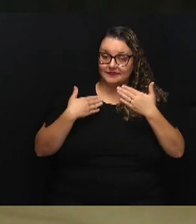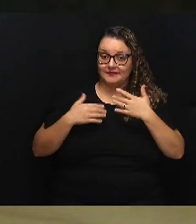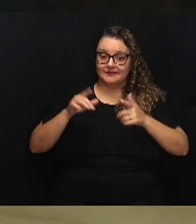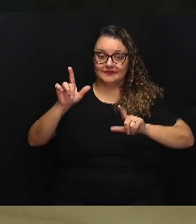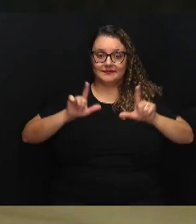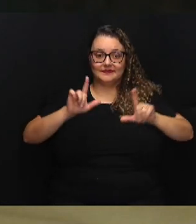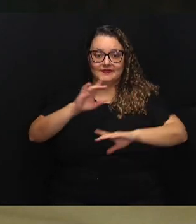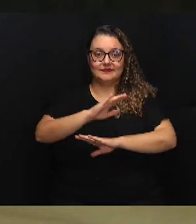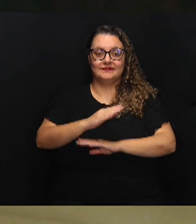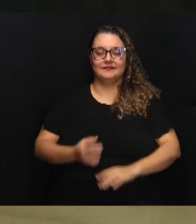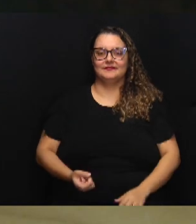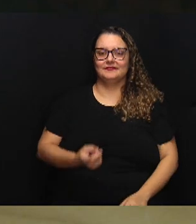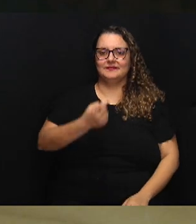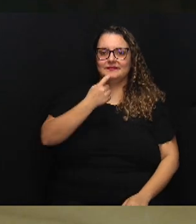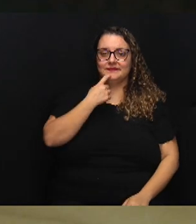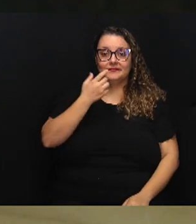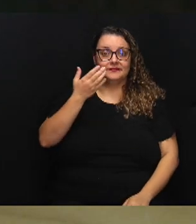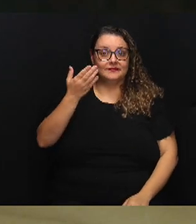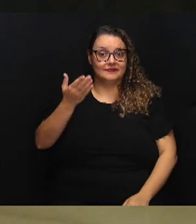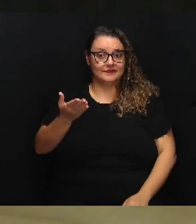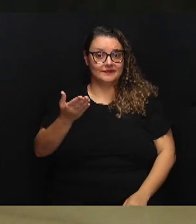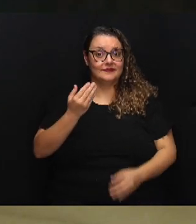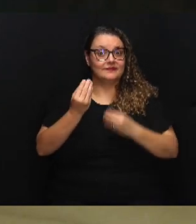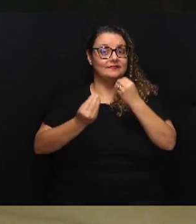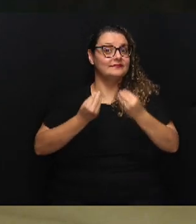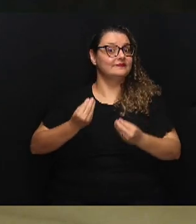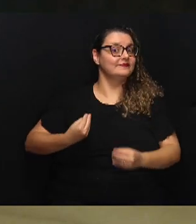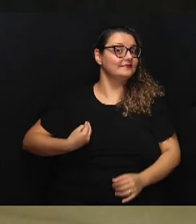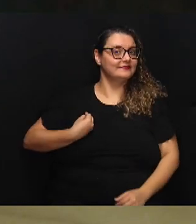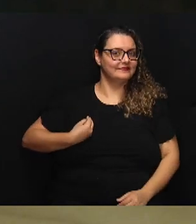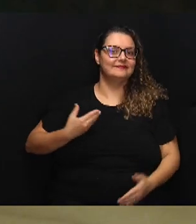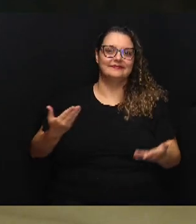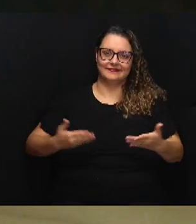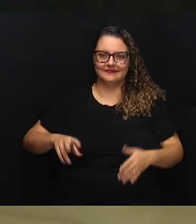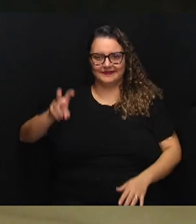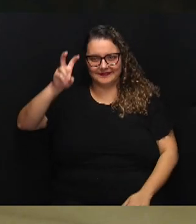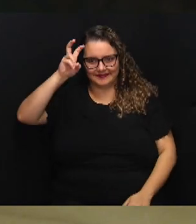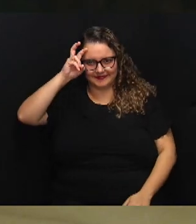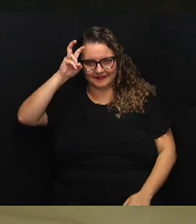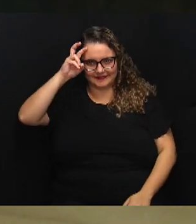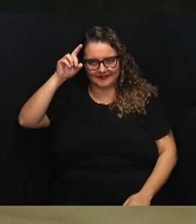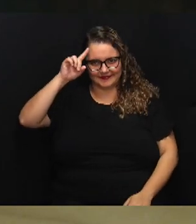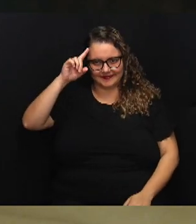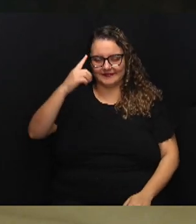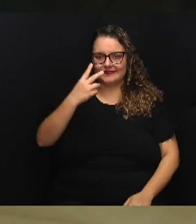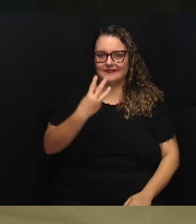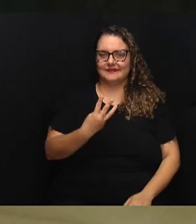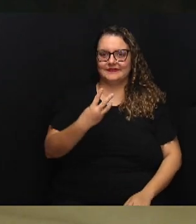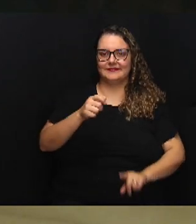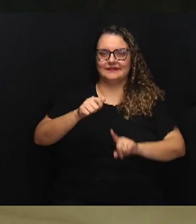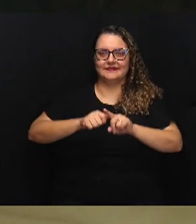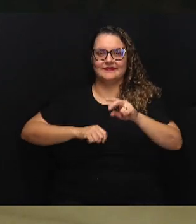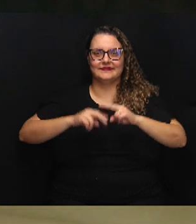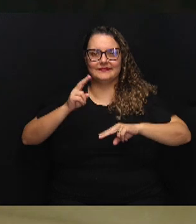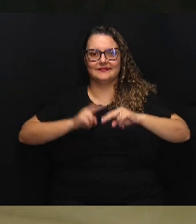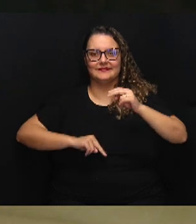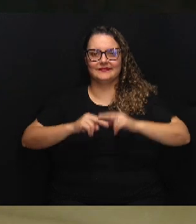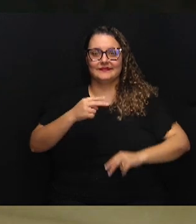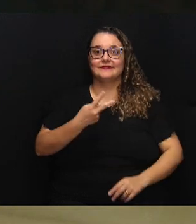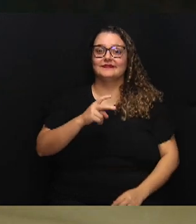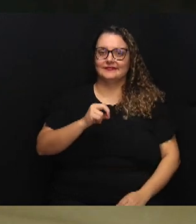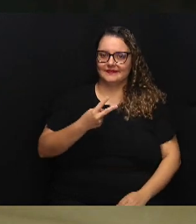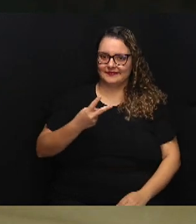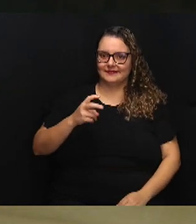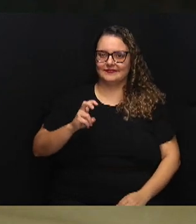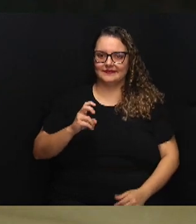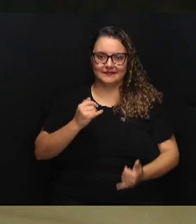Câmara Campinas. E você, como está, hein? Hoje é quinta-feira, dia 3 de junho de 2025. Estamos